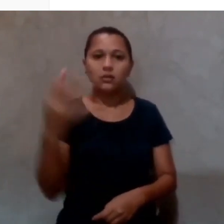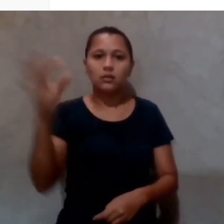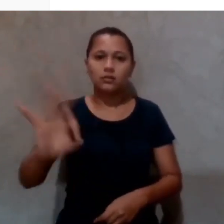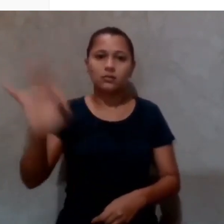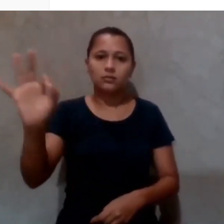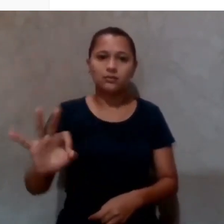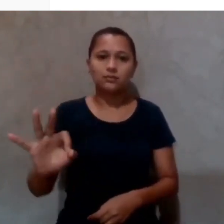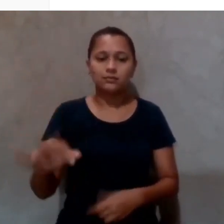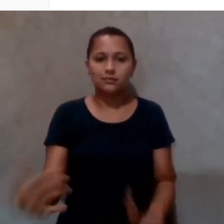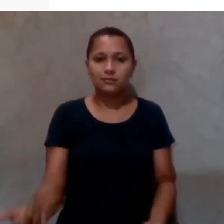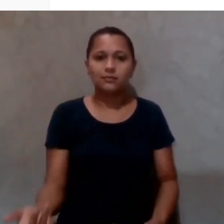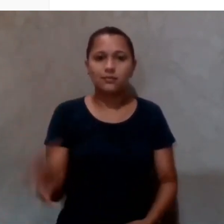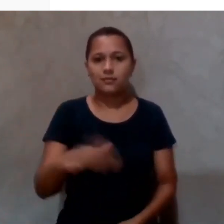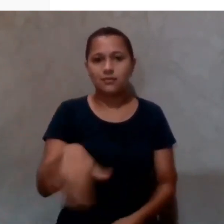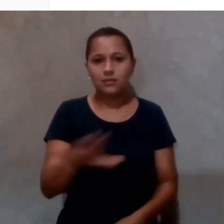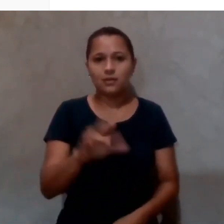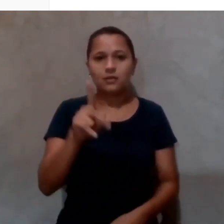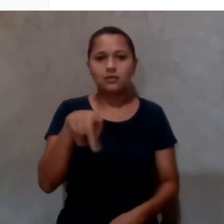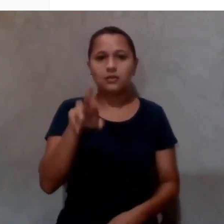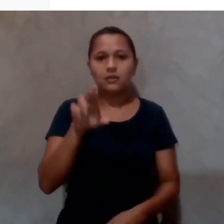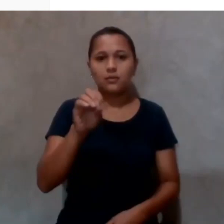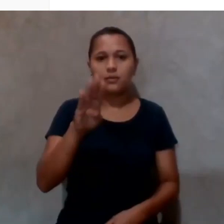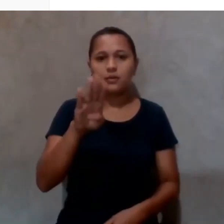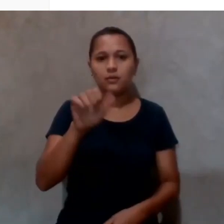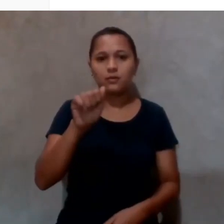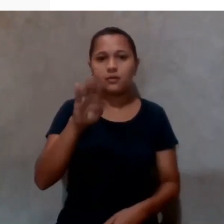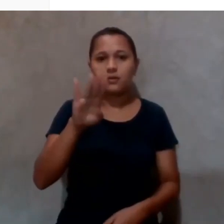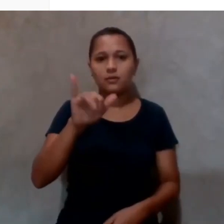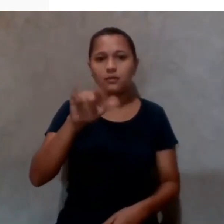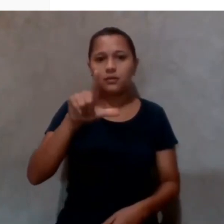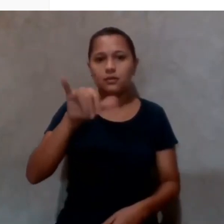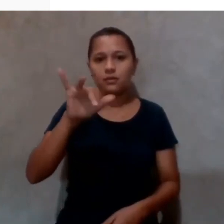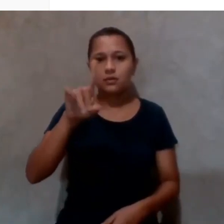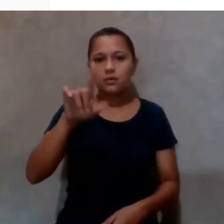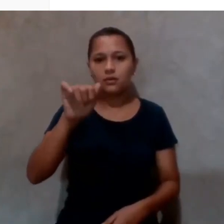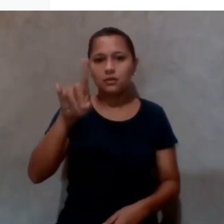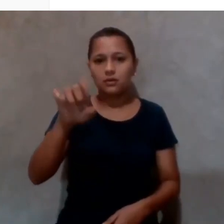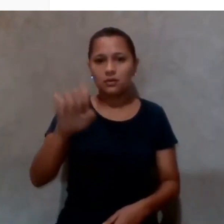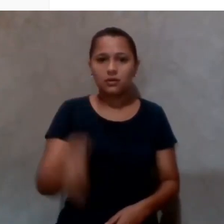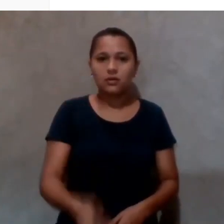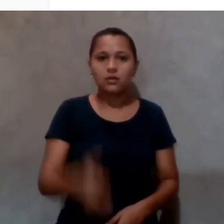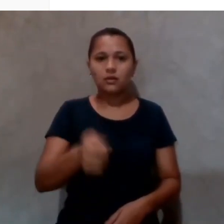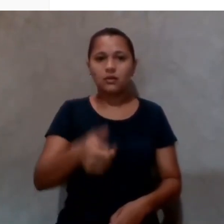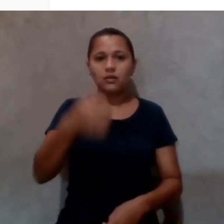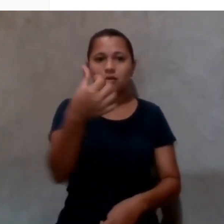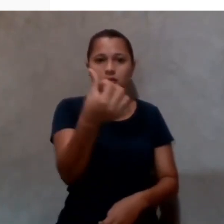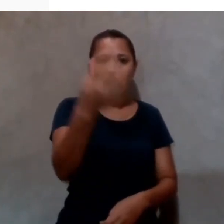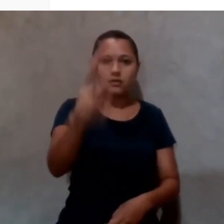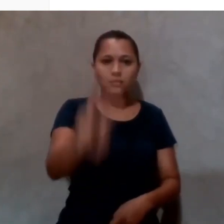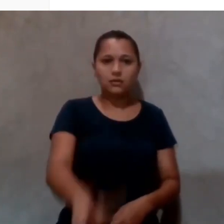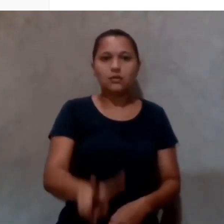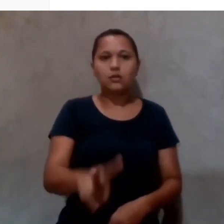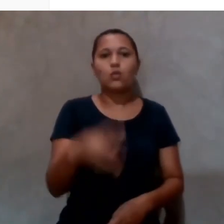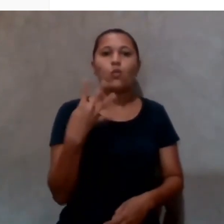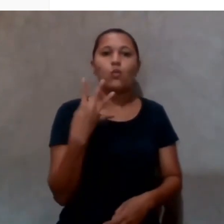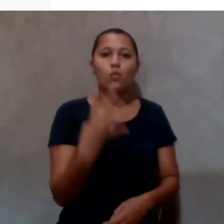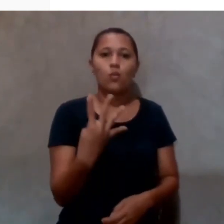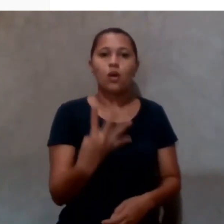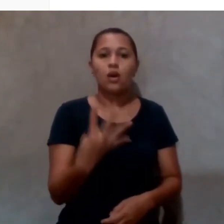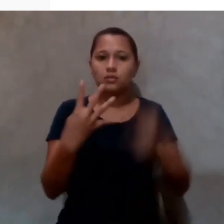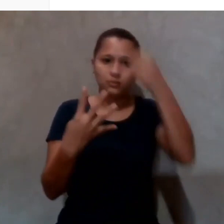6 vezes, obter cara em 4 lançamentos. Agora passemos para o exercício 3. O